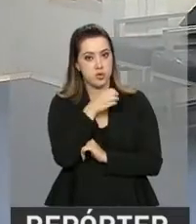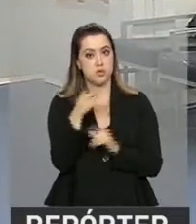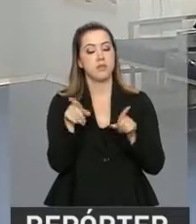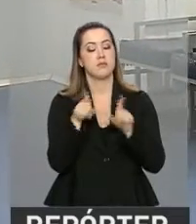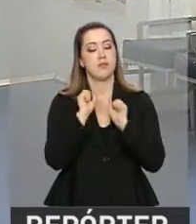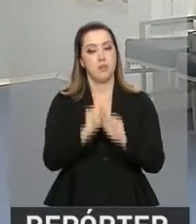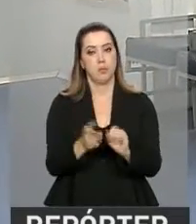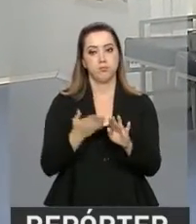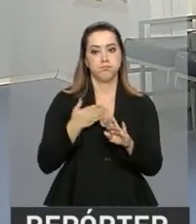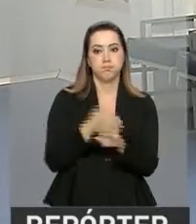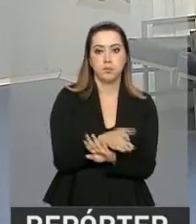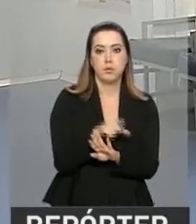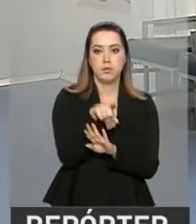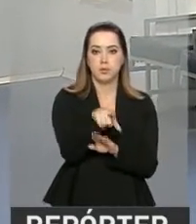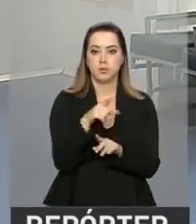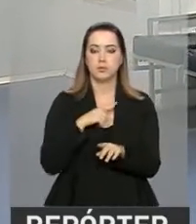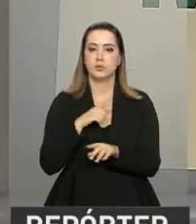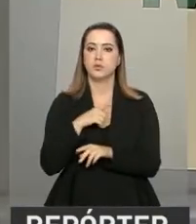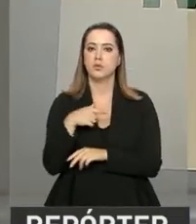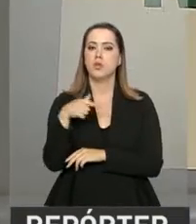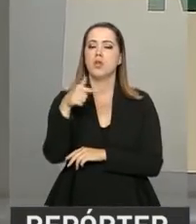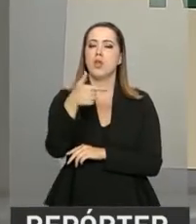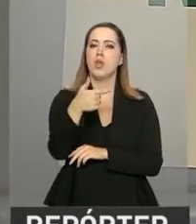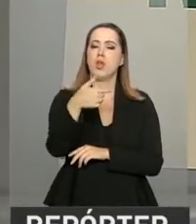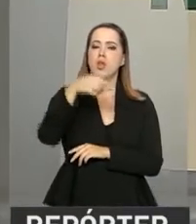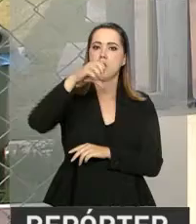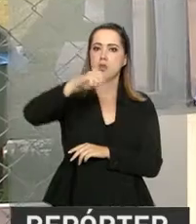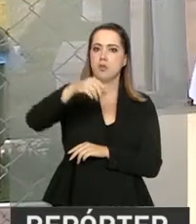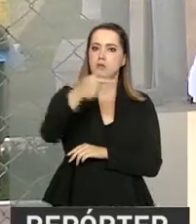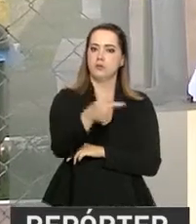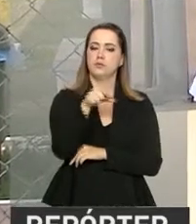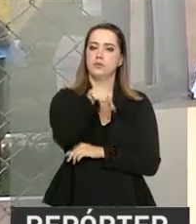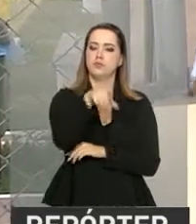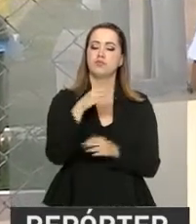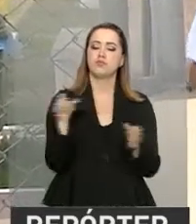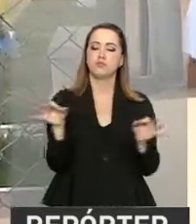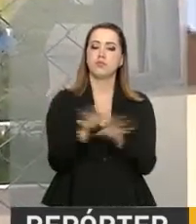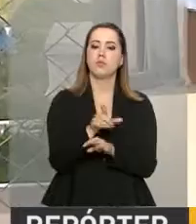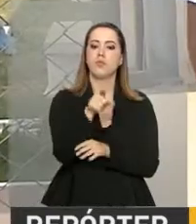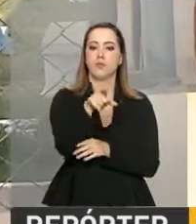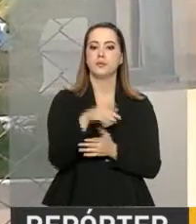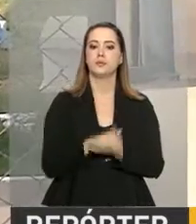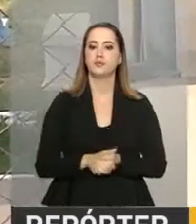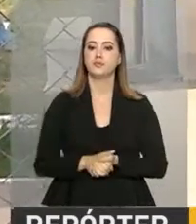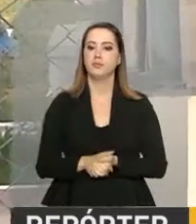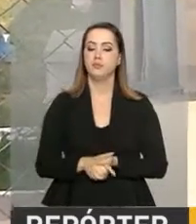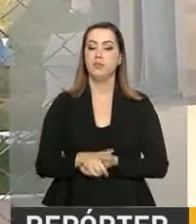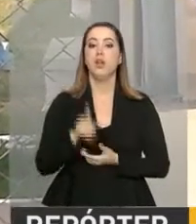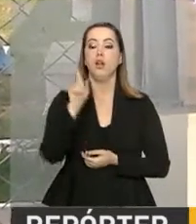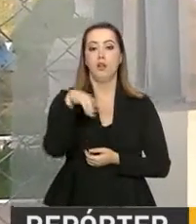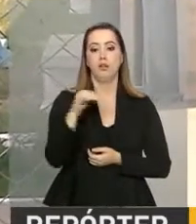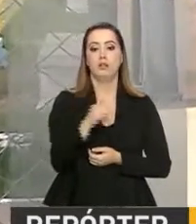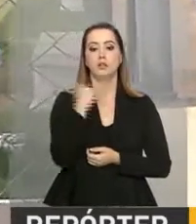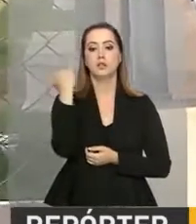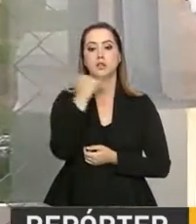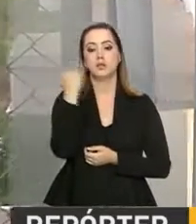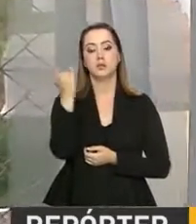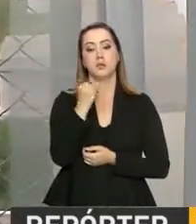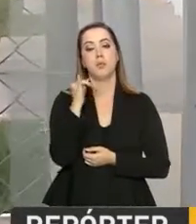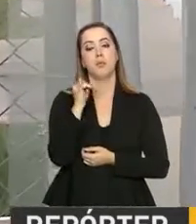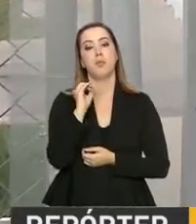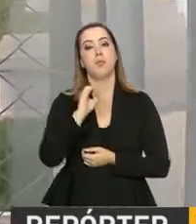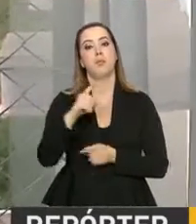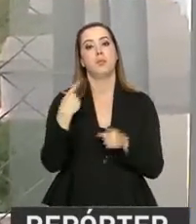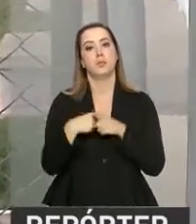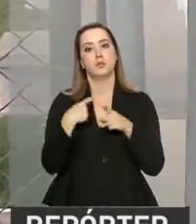97 por cento dos casos são solucionados na própria unidade é muito importante que não é que na emergência que a pessoa que não